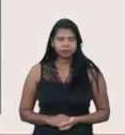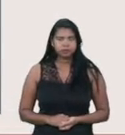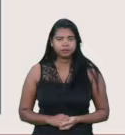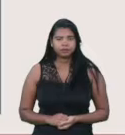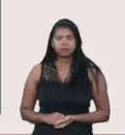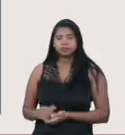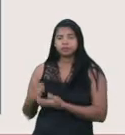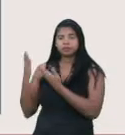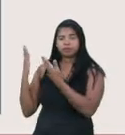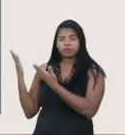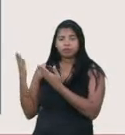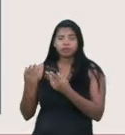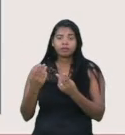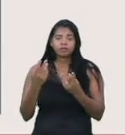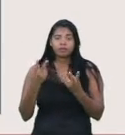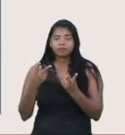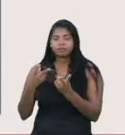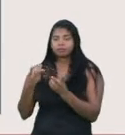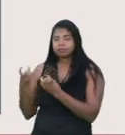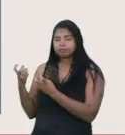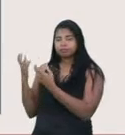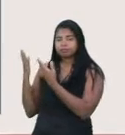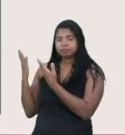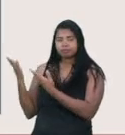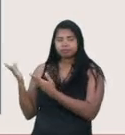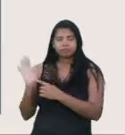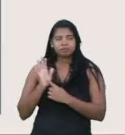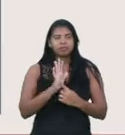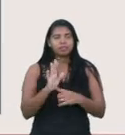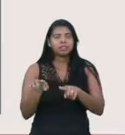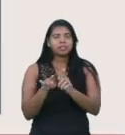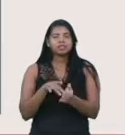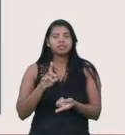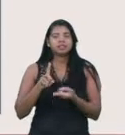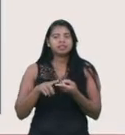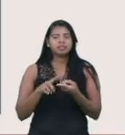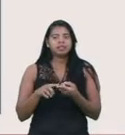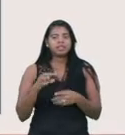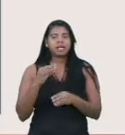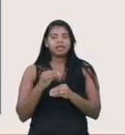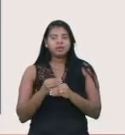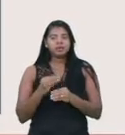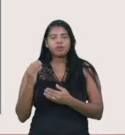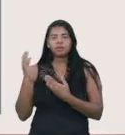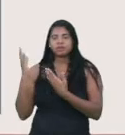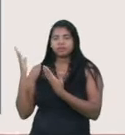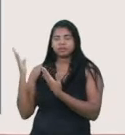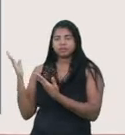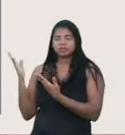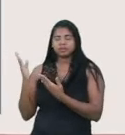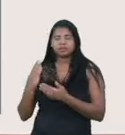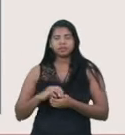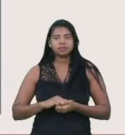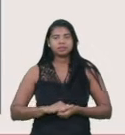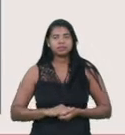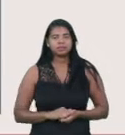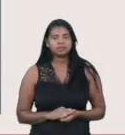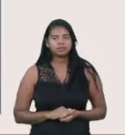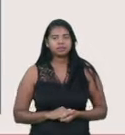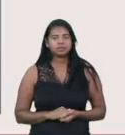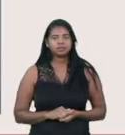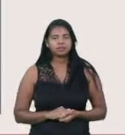Uma coisa que eu queria chamar a sua atenção é que note que nos extremos esse campo magnético ele está curvo e graças a essa